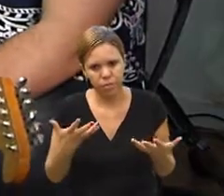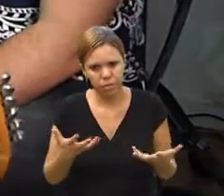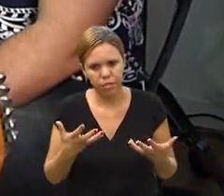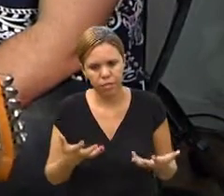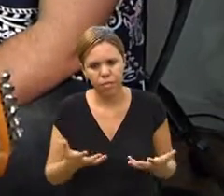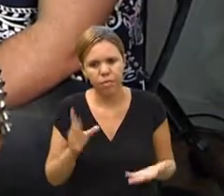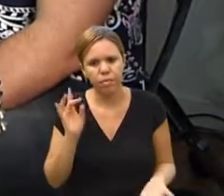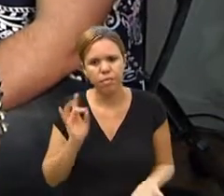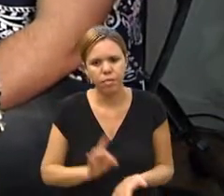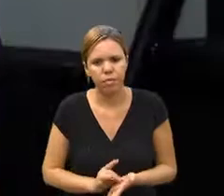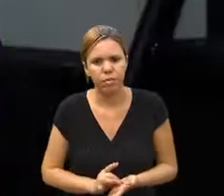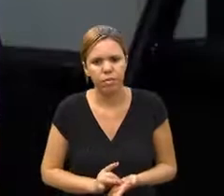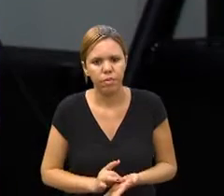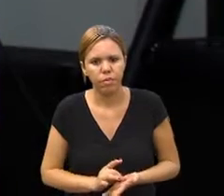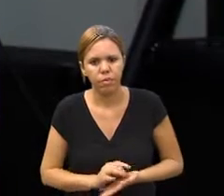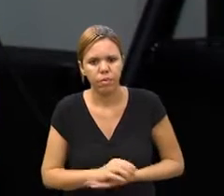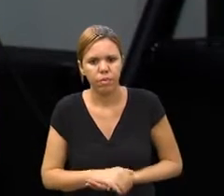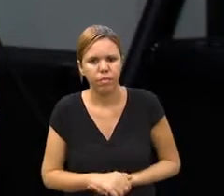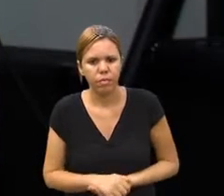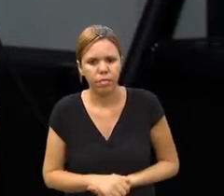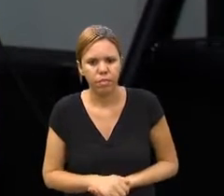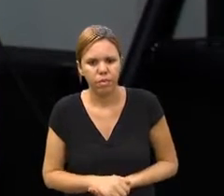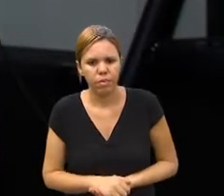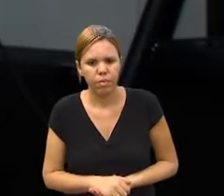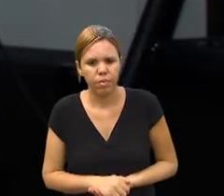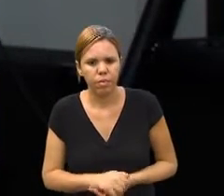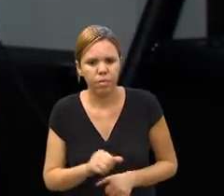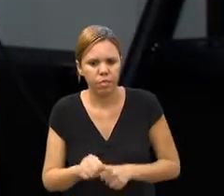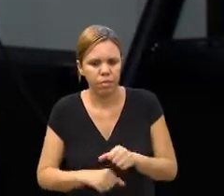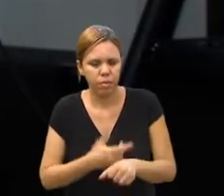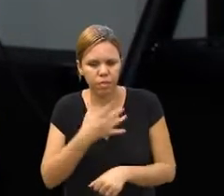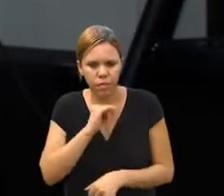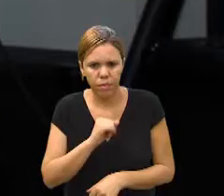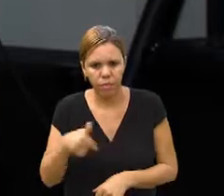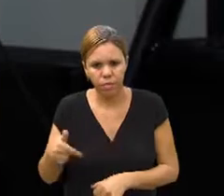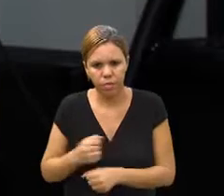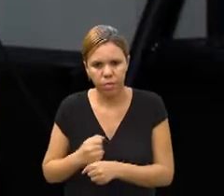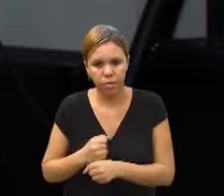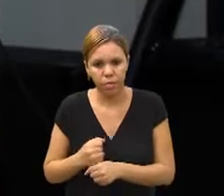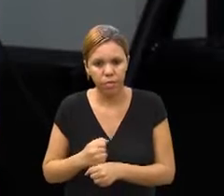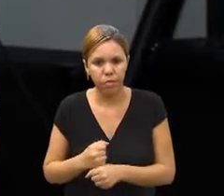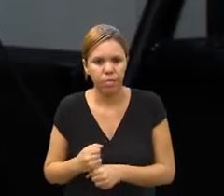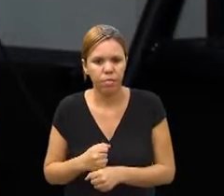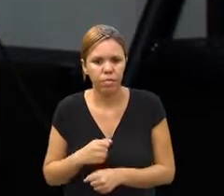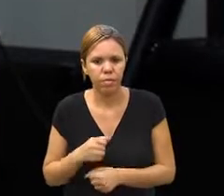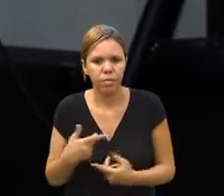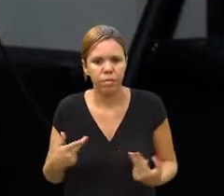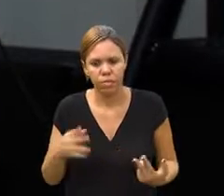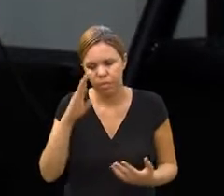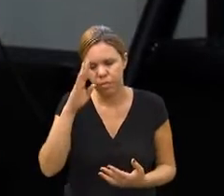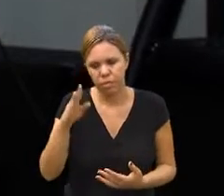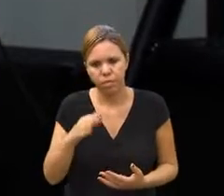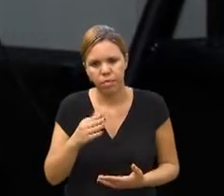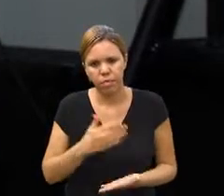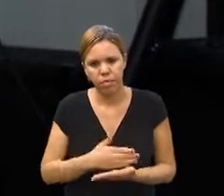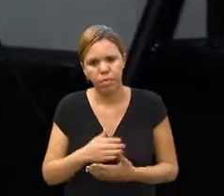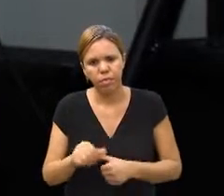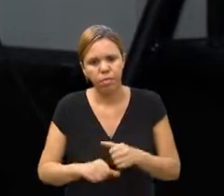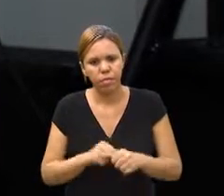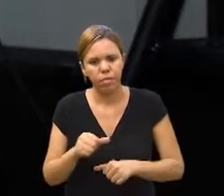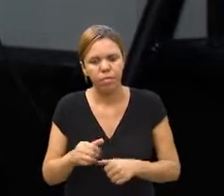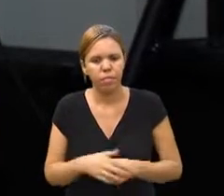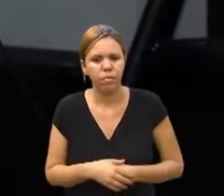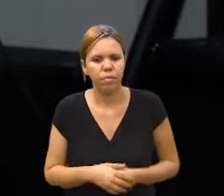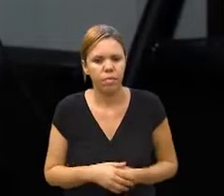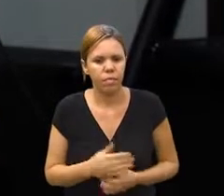queria realizar, né? Eu me tornei pai há 7 anos e minhas prioridades começaram a não